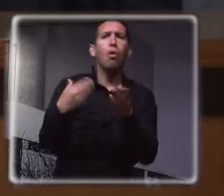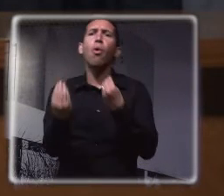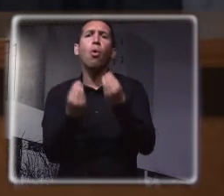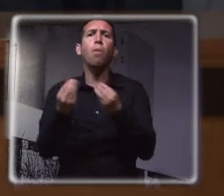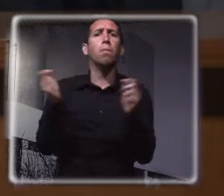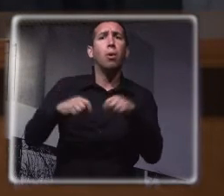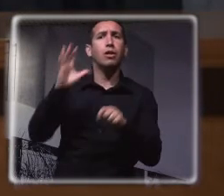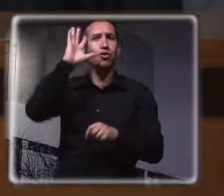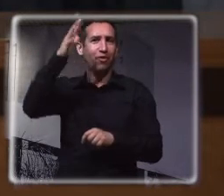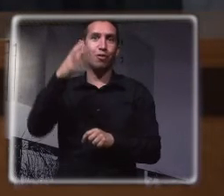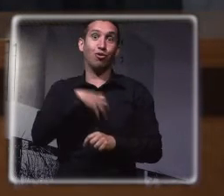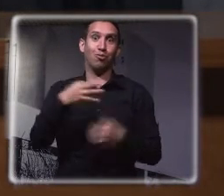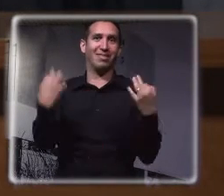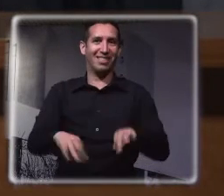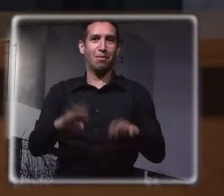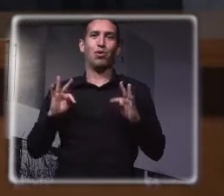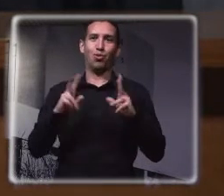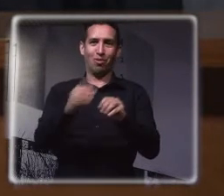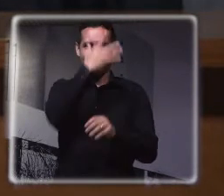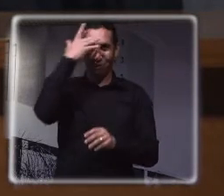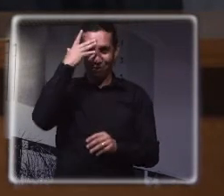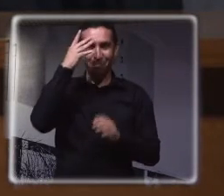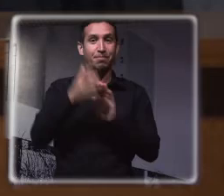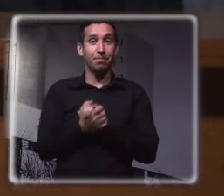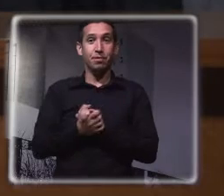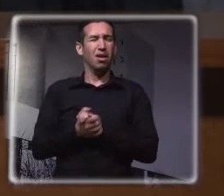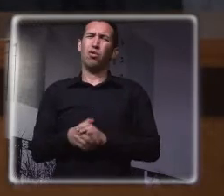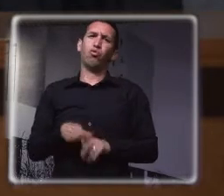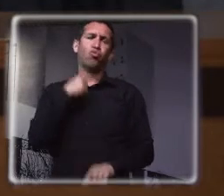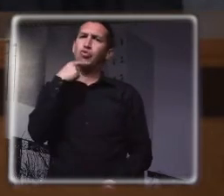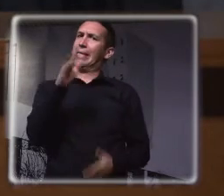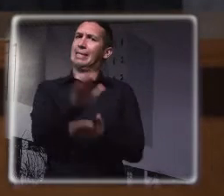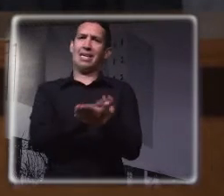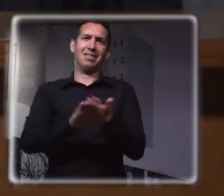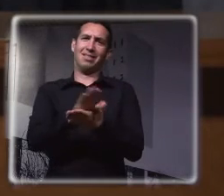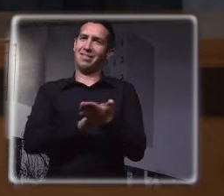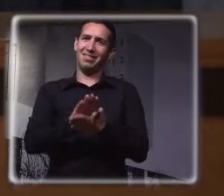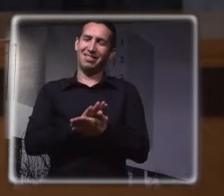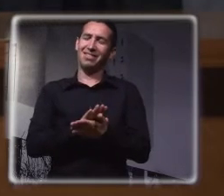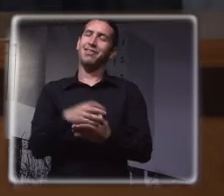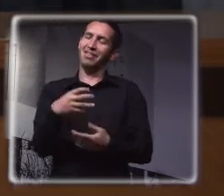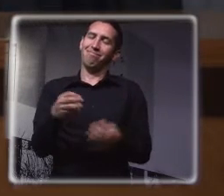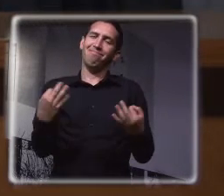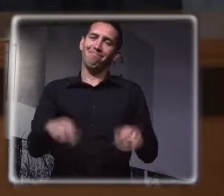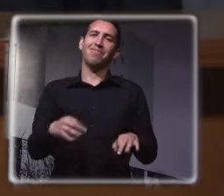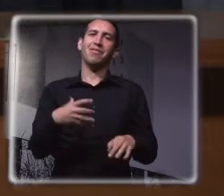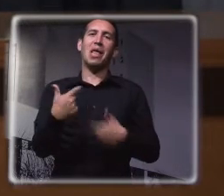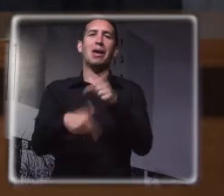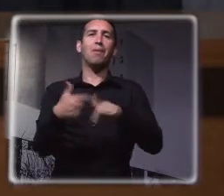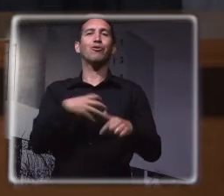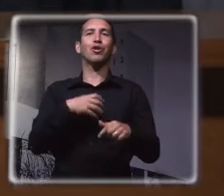podem funcionar de maneira mais eficiente para todo mundo. E não tenho a menor dúvida, desse jeito a gente está trabalhando para uma justiça